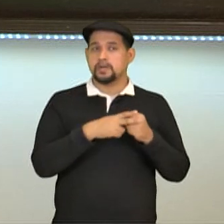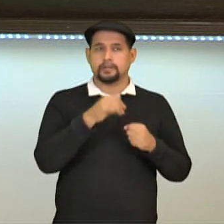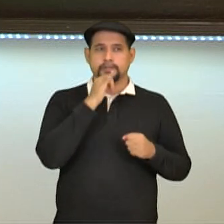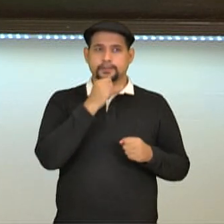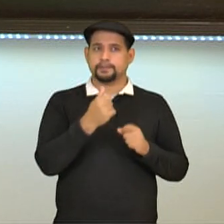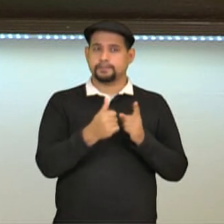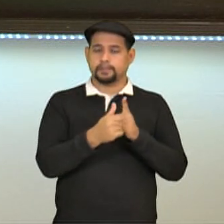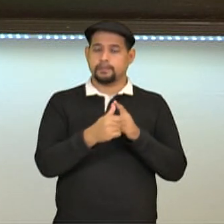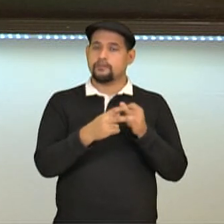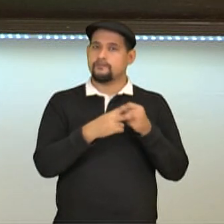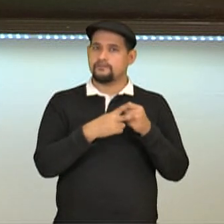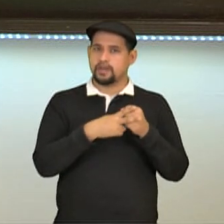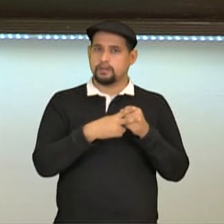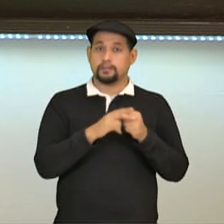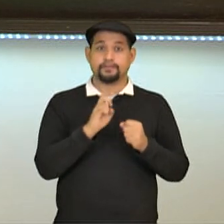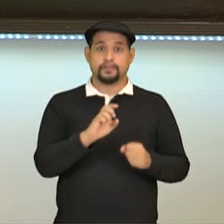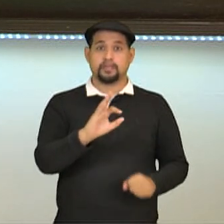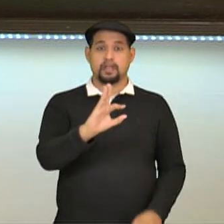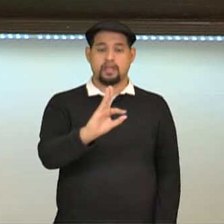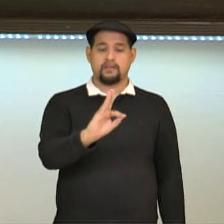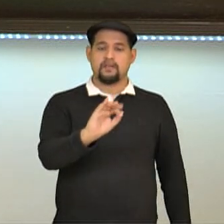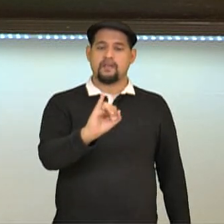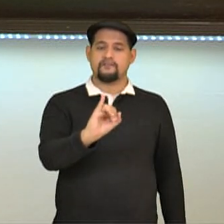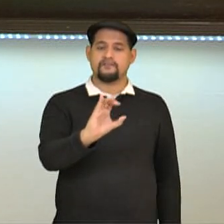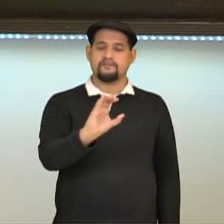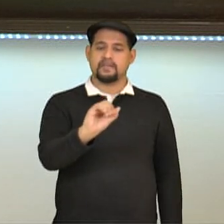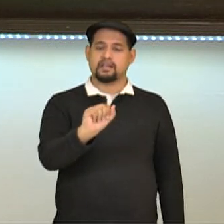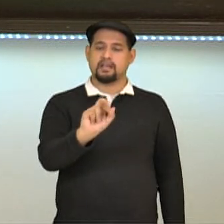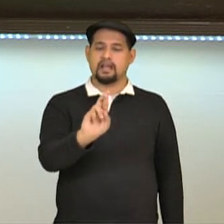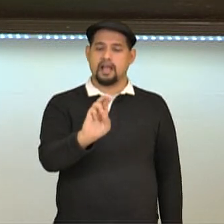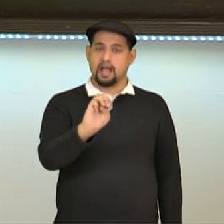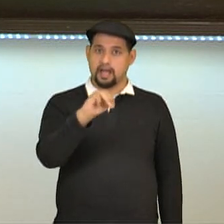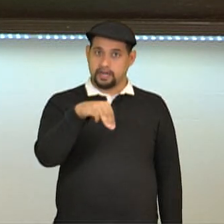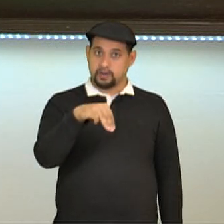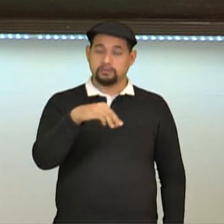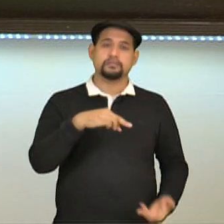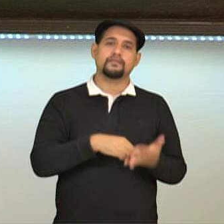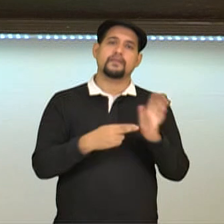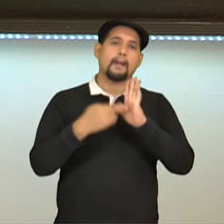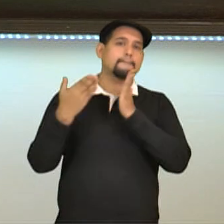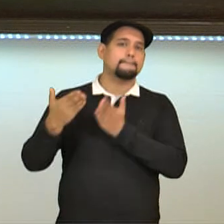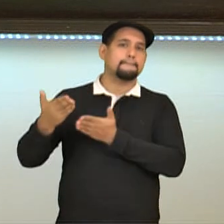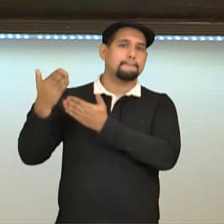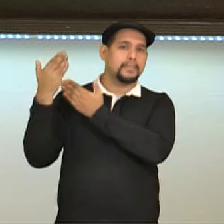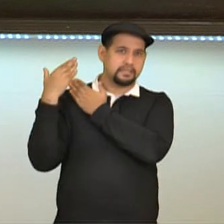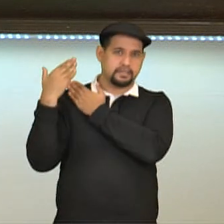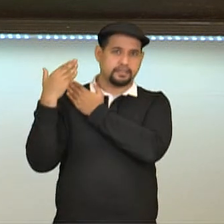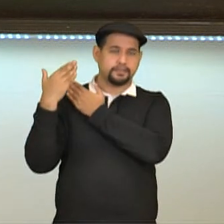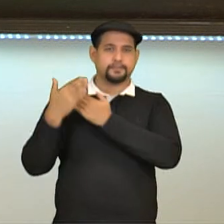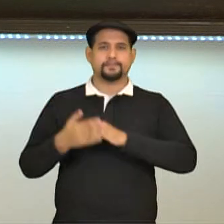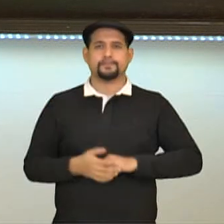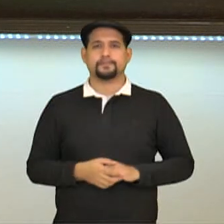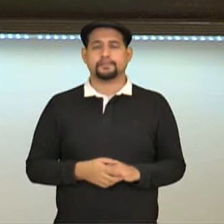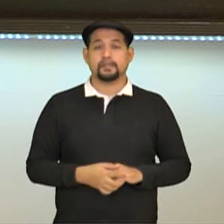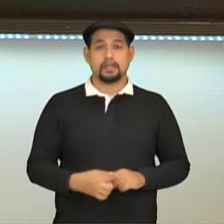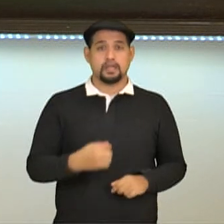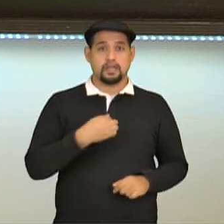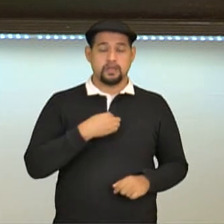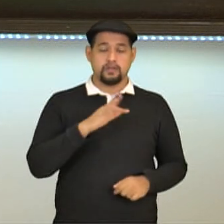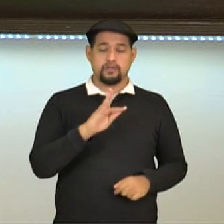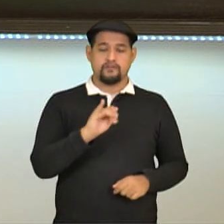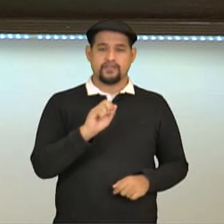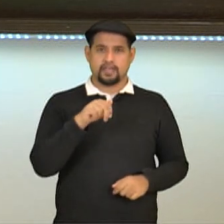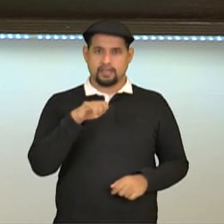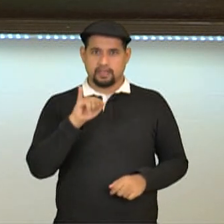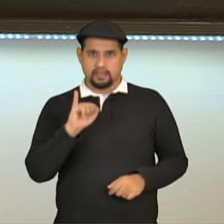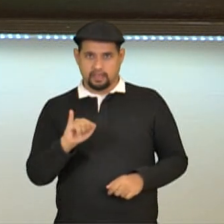primeiro verbo que apareceu nesse enunciado, ficaram. Né? No passado ele ficaria conjugado da seguinte forma: eu fiquei, tu